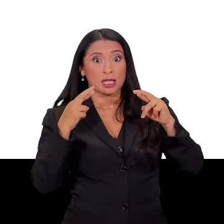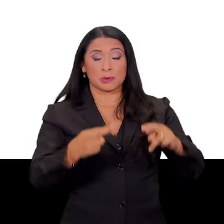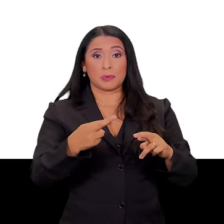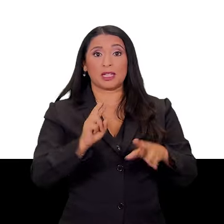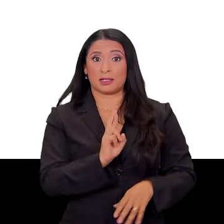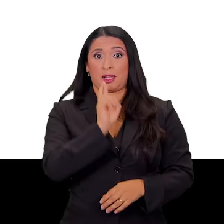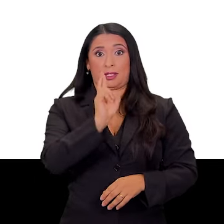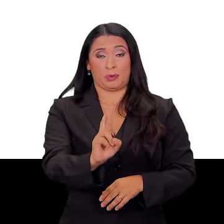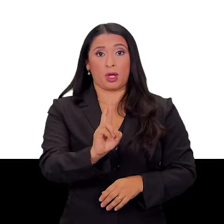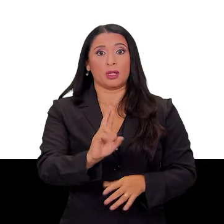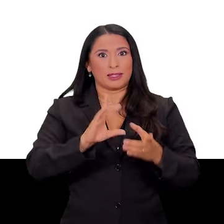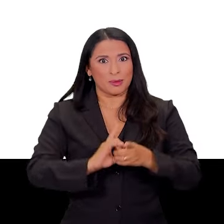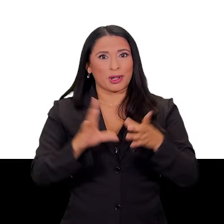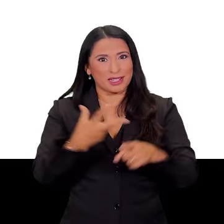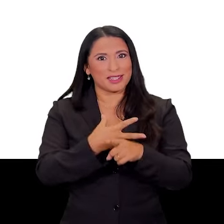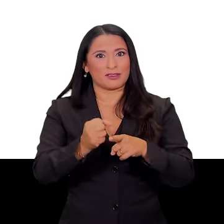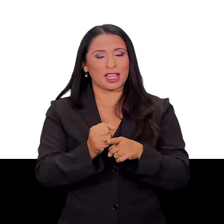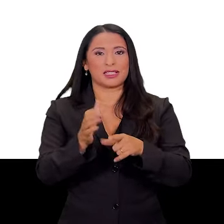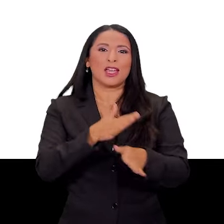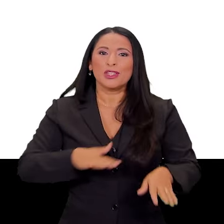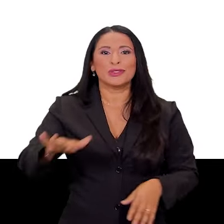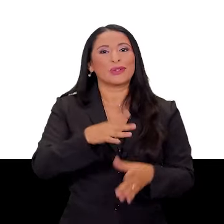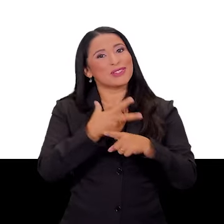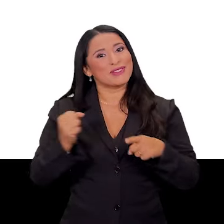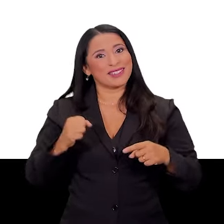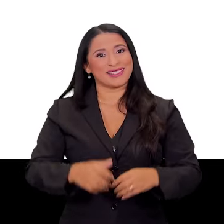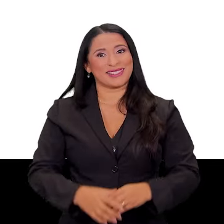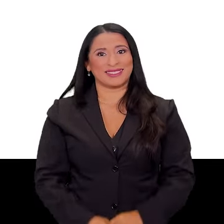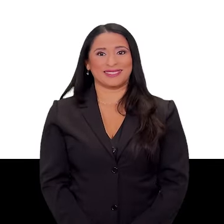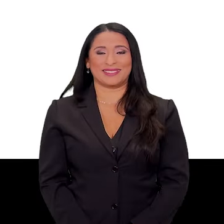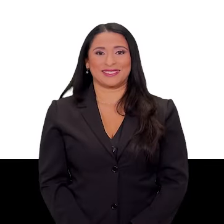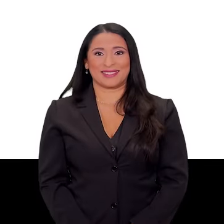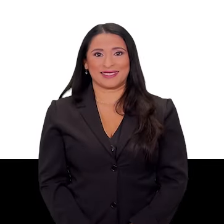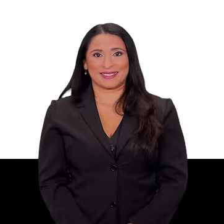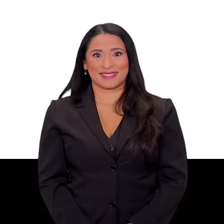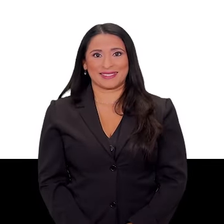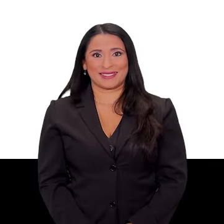respeite o resultado. Porque quando a democracia vence, todos vencem.